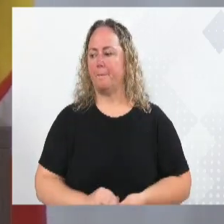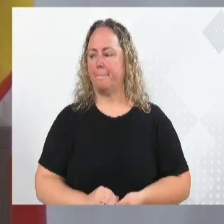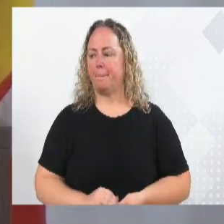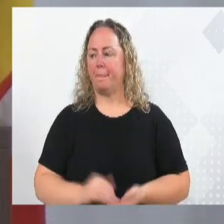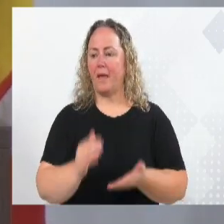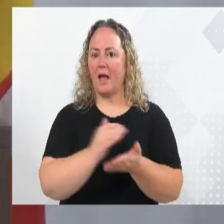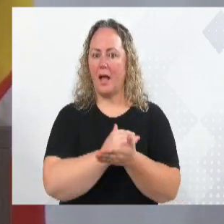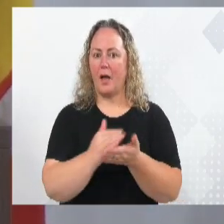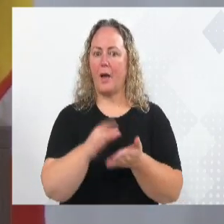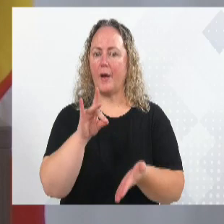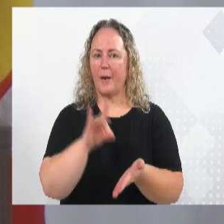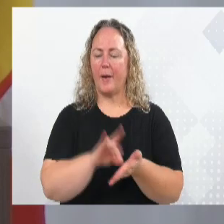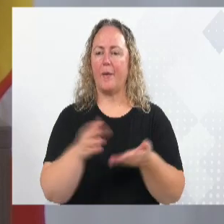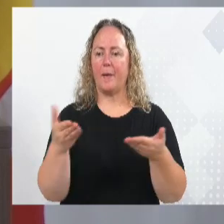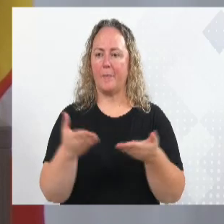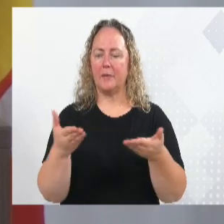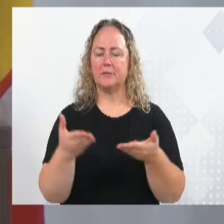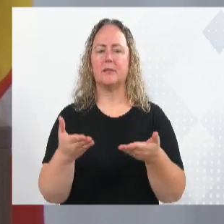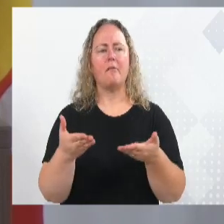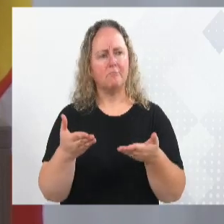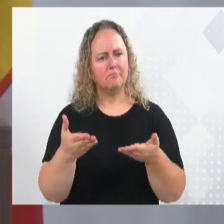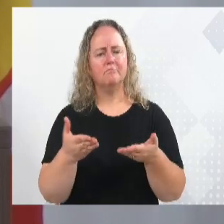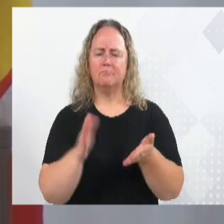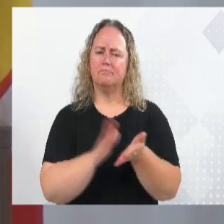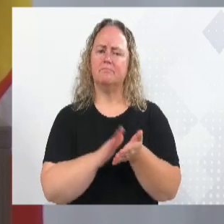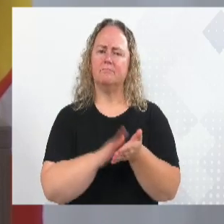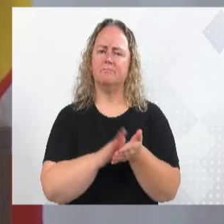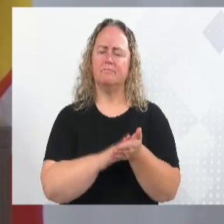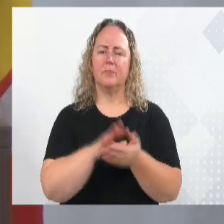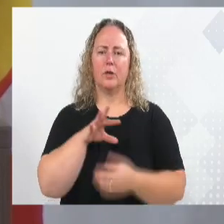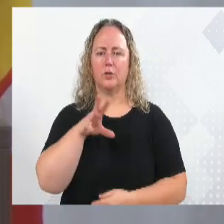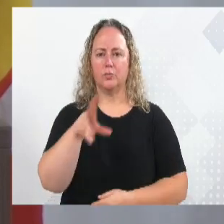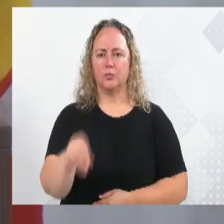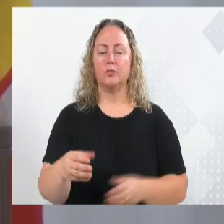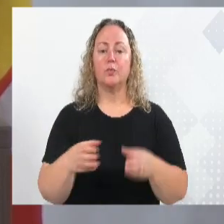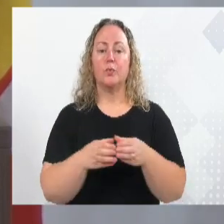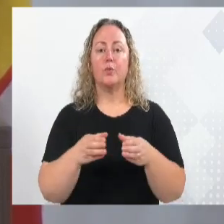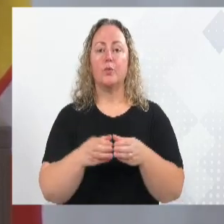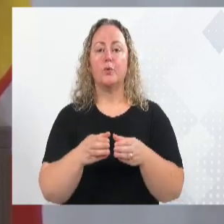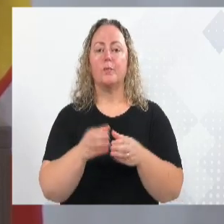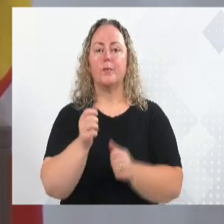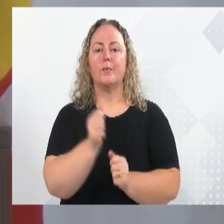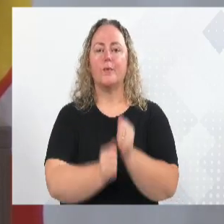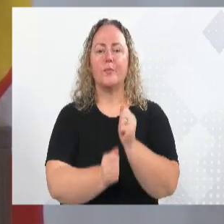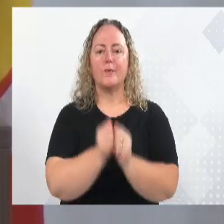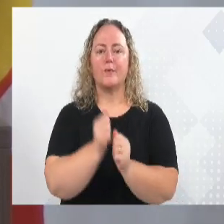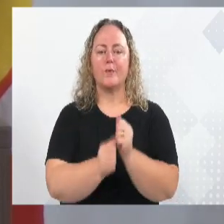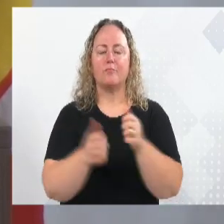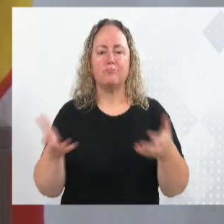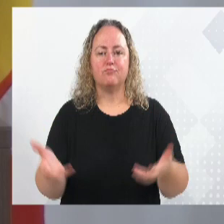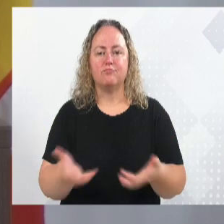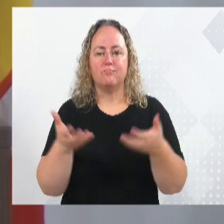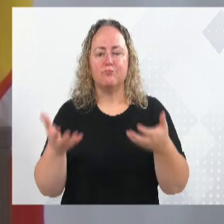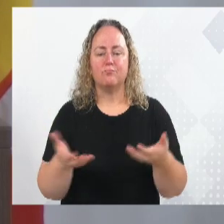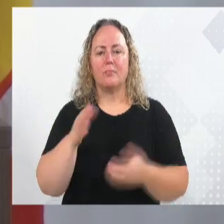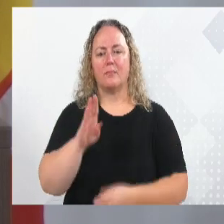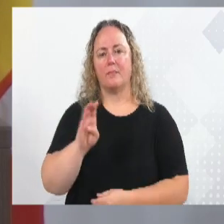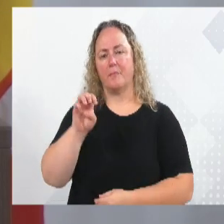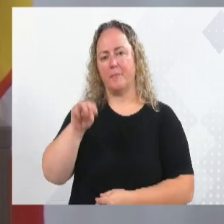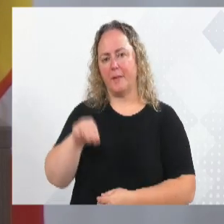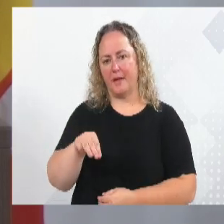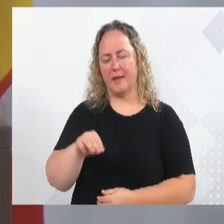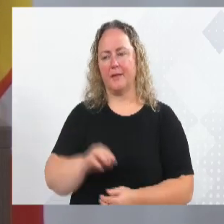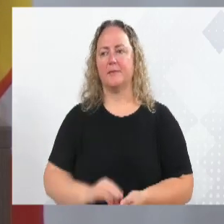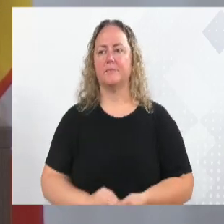Quero iniciar a minha fala aqui parabenizando primeiramente toda a equipe do risoto do bem eu e